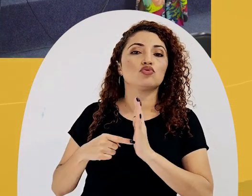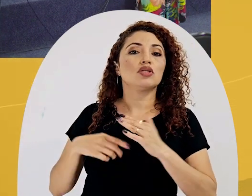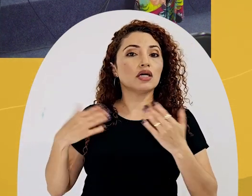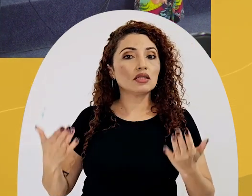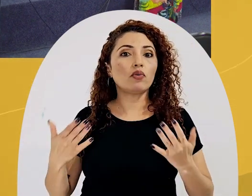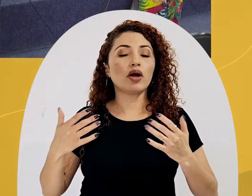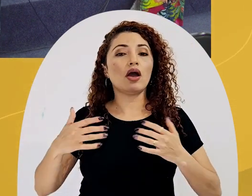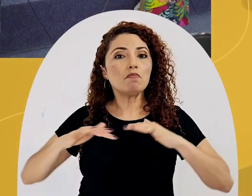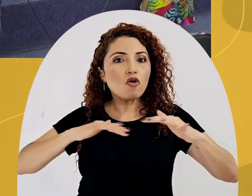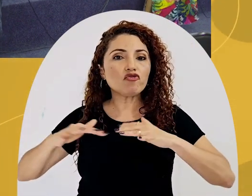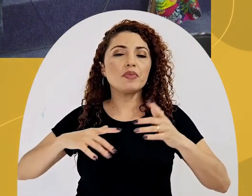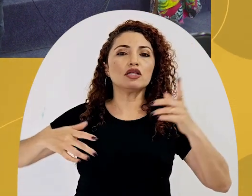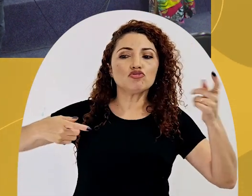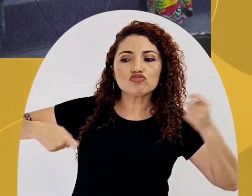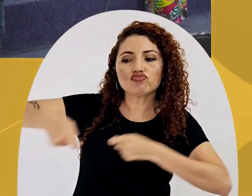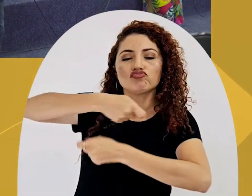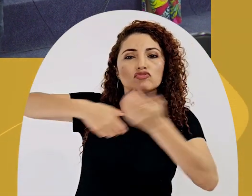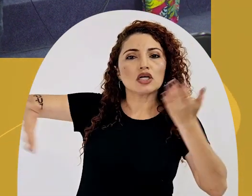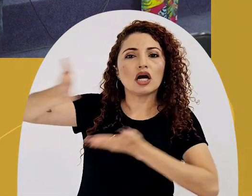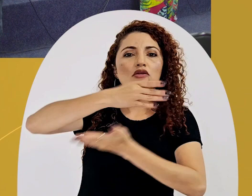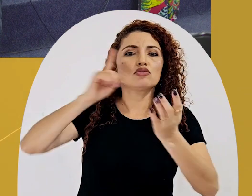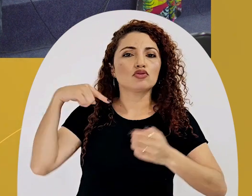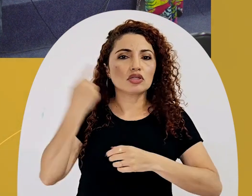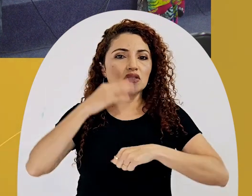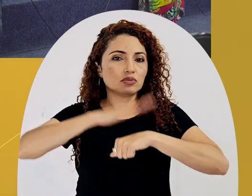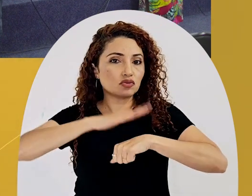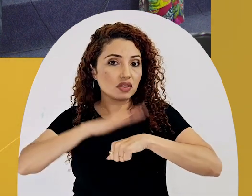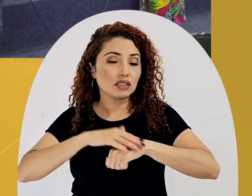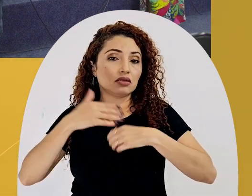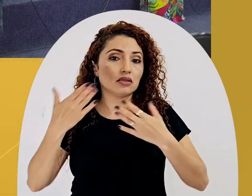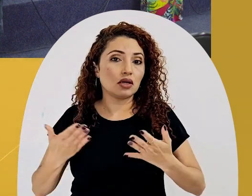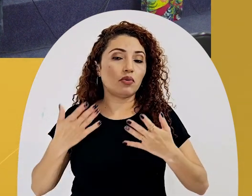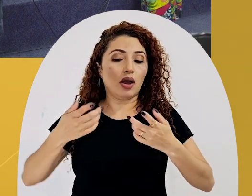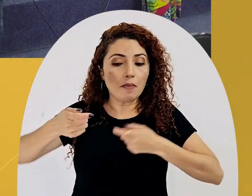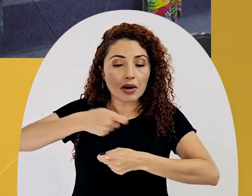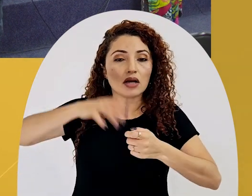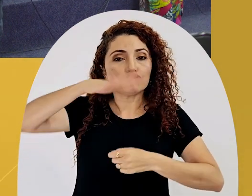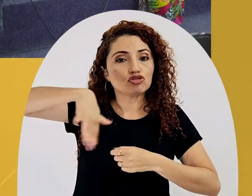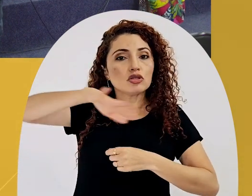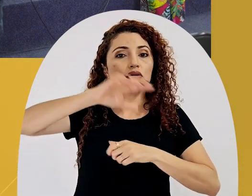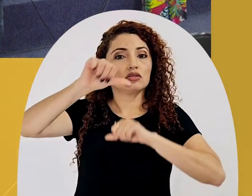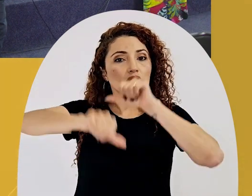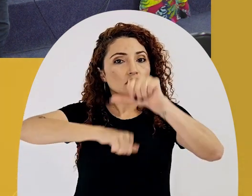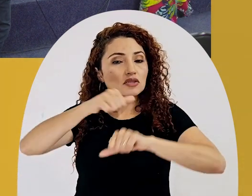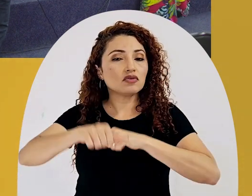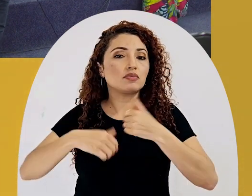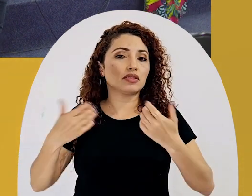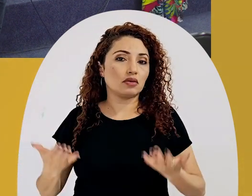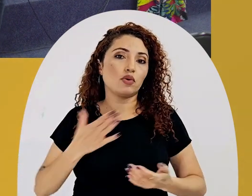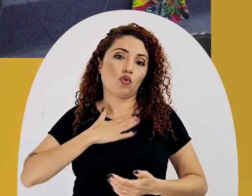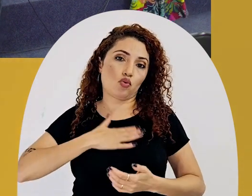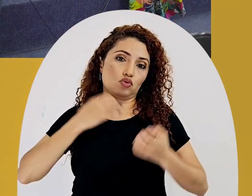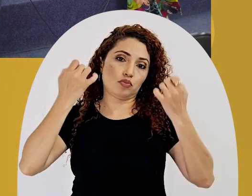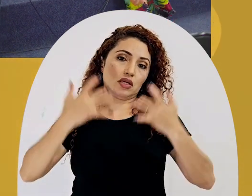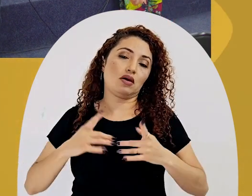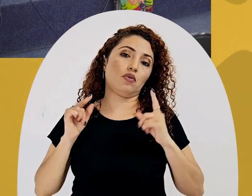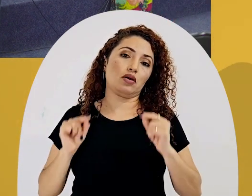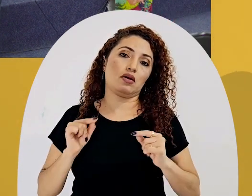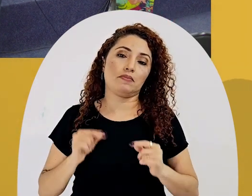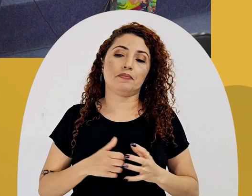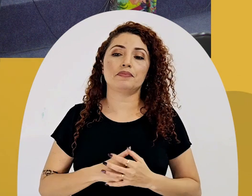fazendo, mas o mercado, de um modo geral, nessa transformação. Eu gosto de trazer um caso, por exemplo,